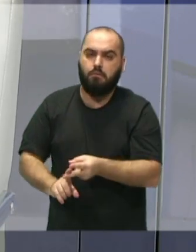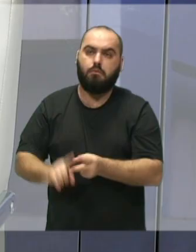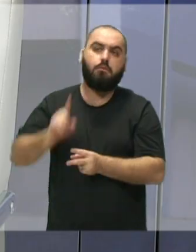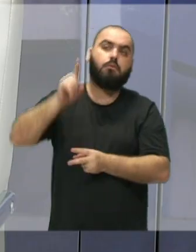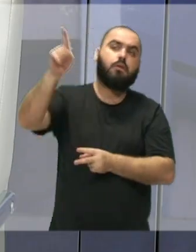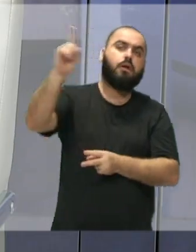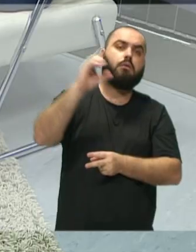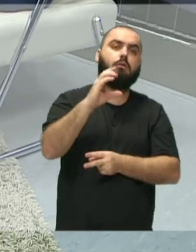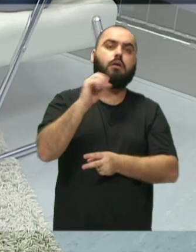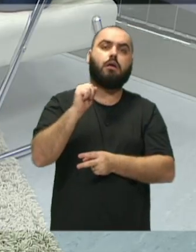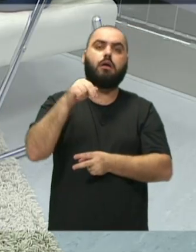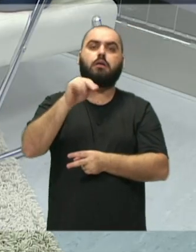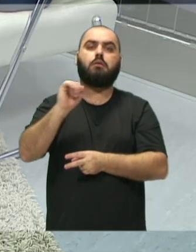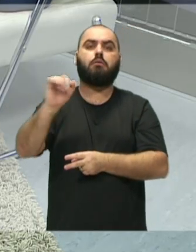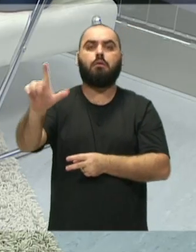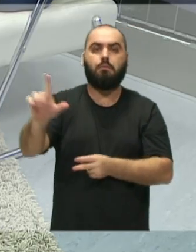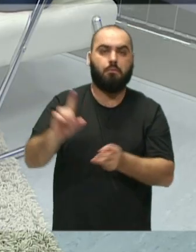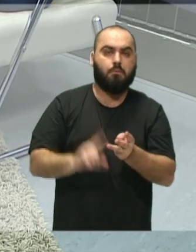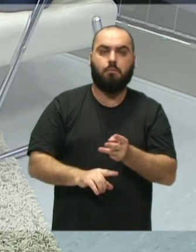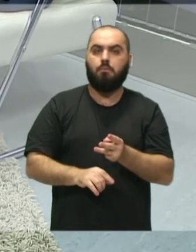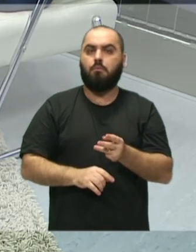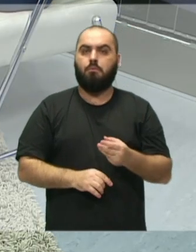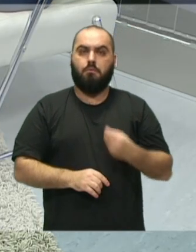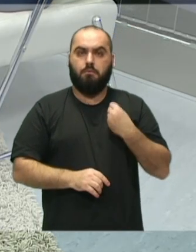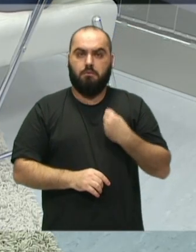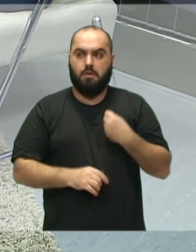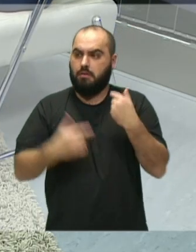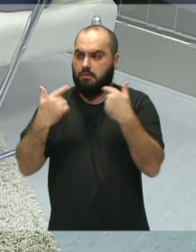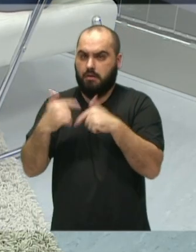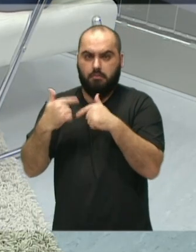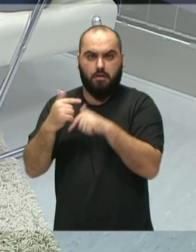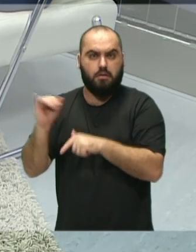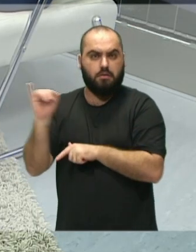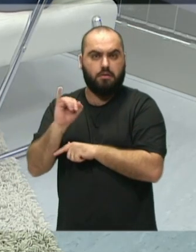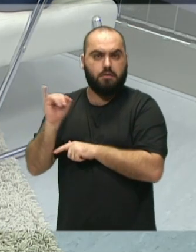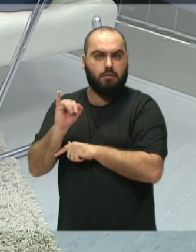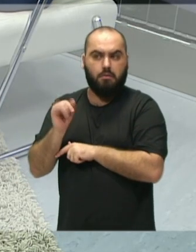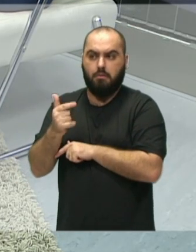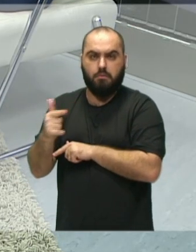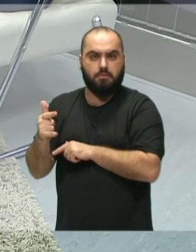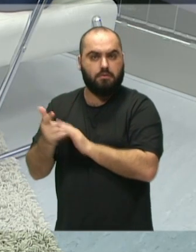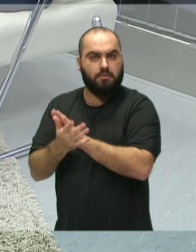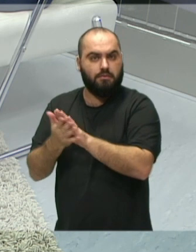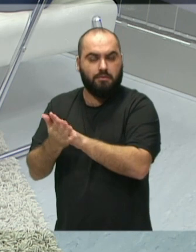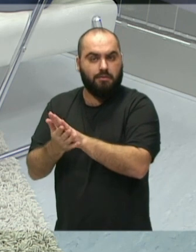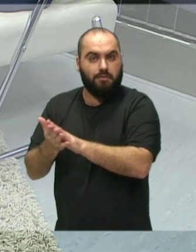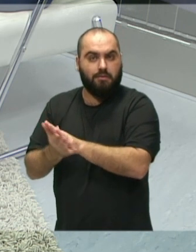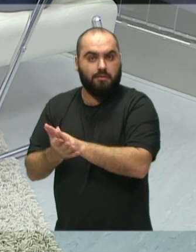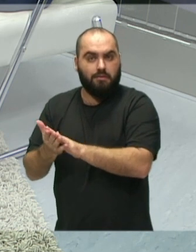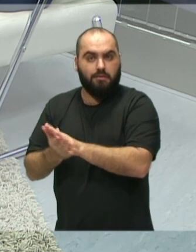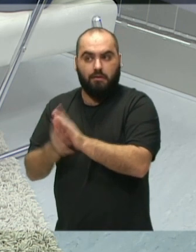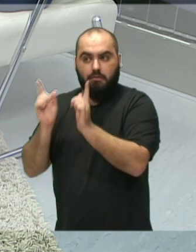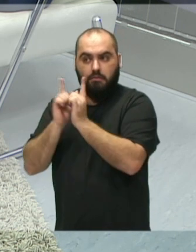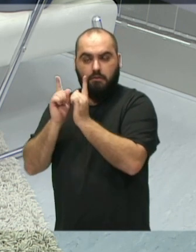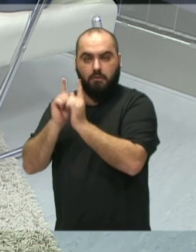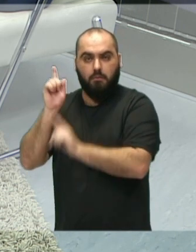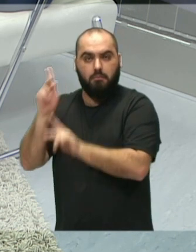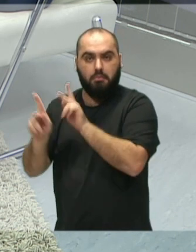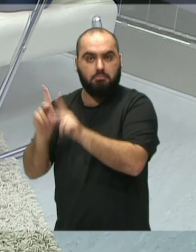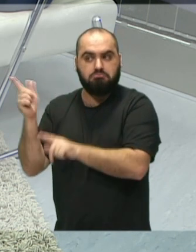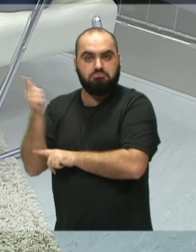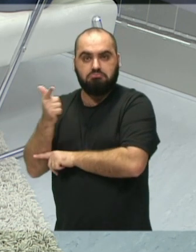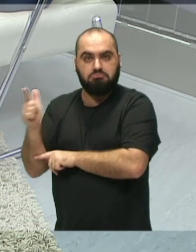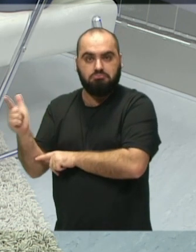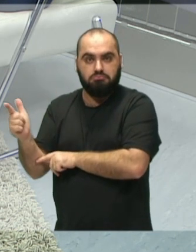canil municipal. Eles não estavam servindo o Itajaiense para aquilo que eles foram contratados, que era para atender os pacientes por